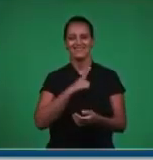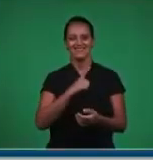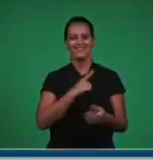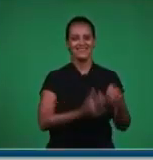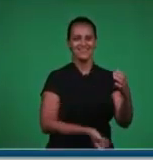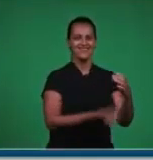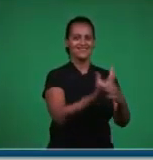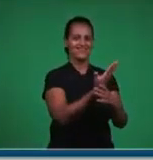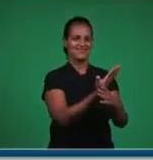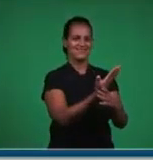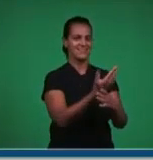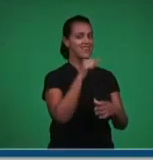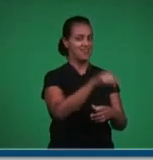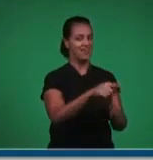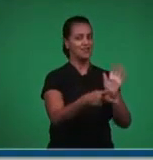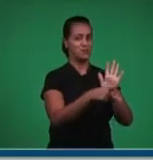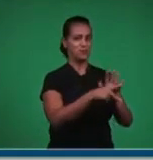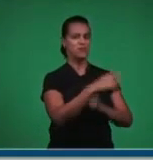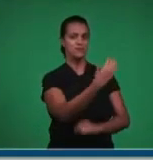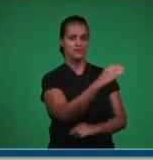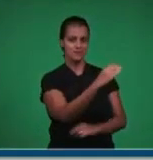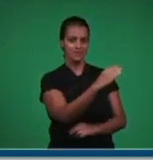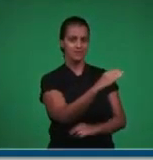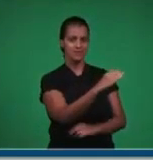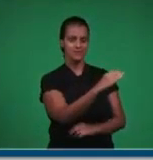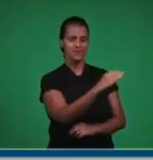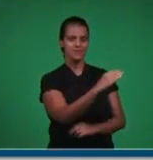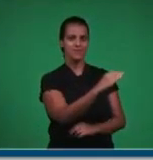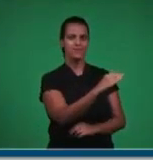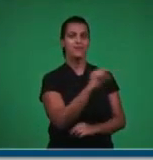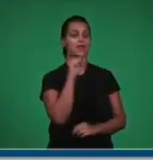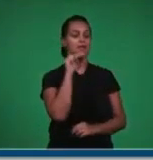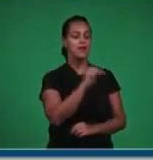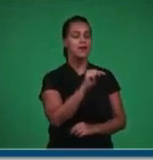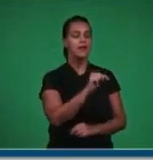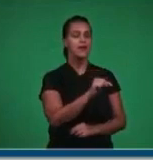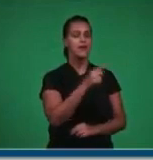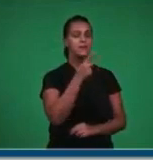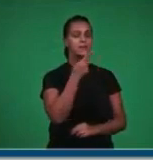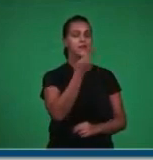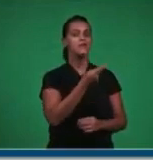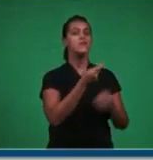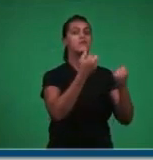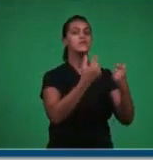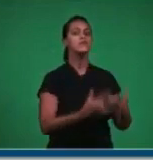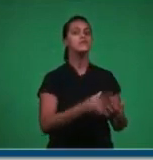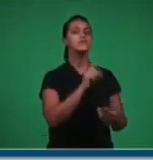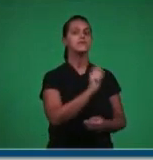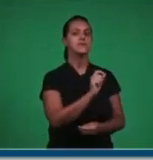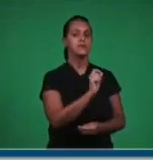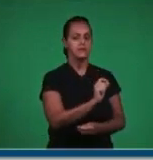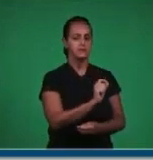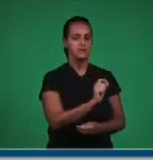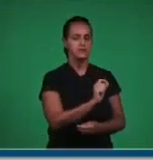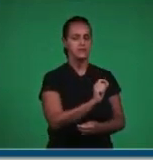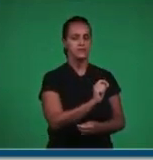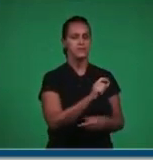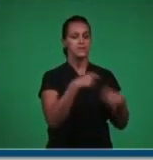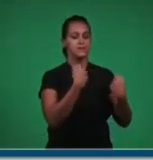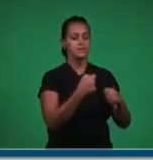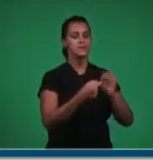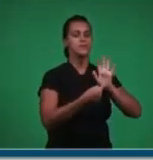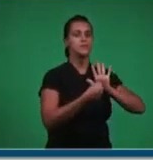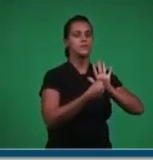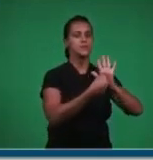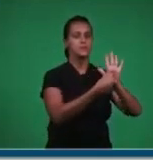científico. O que o criacionismo científico ele fala? A proposta dele. Ele tem uma proposta científica que é de mostrar